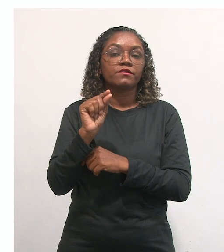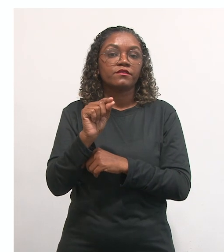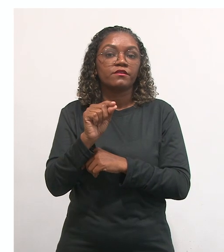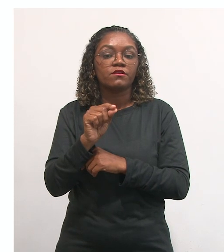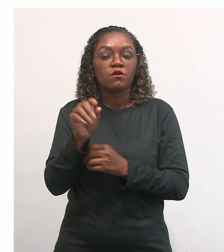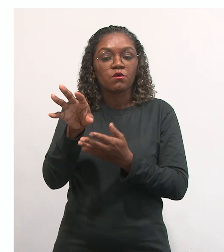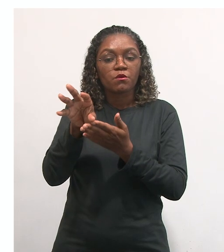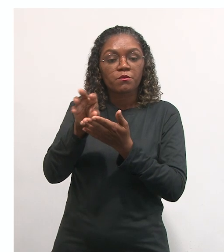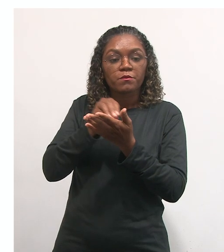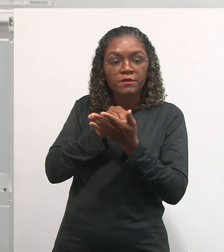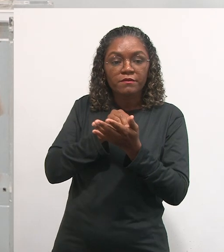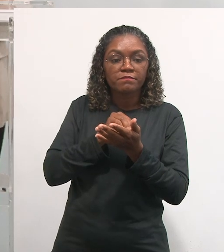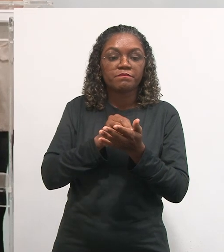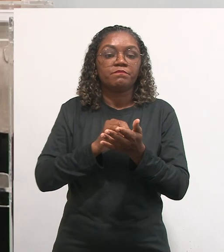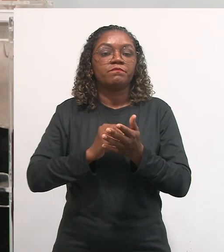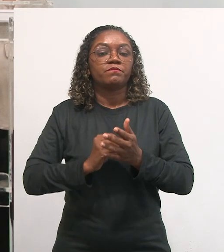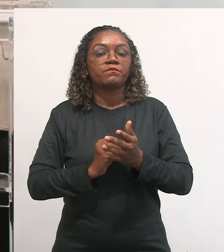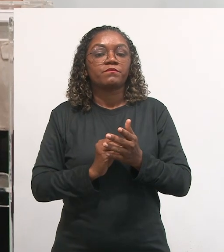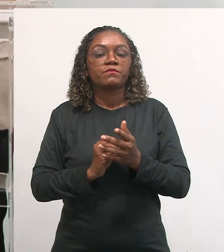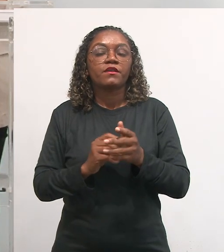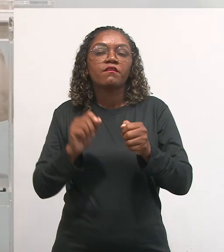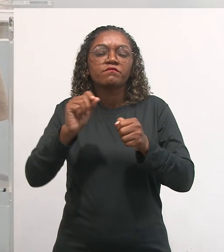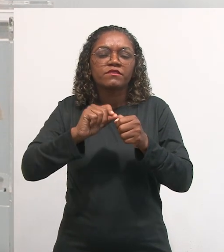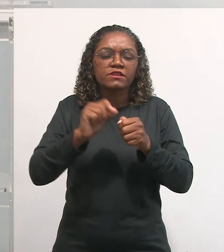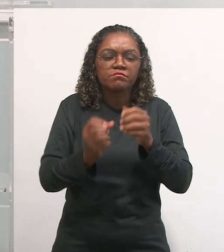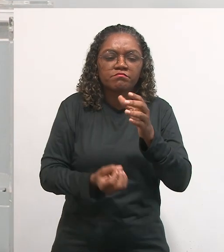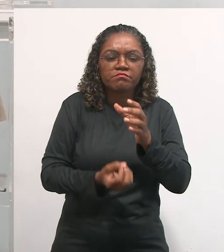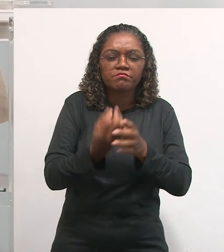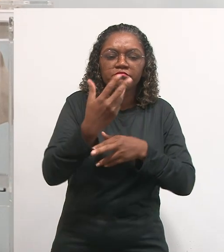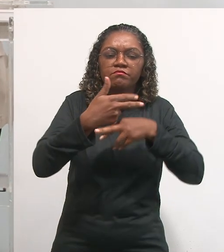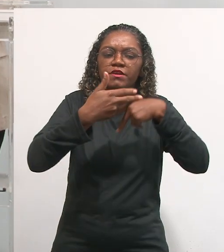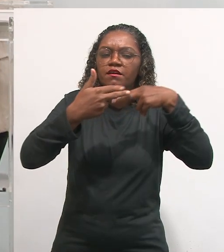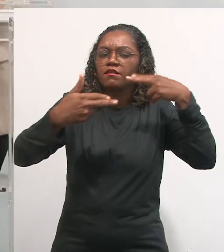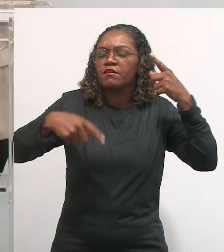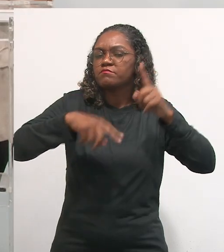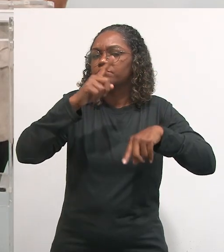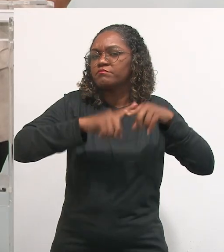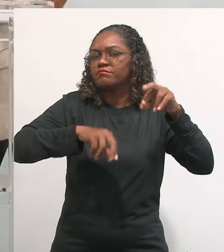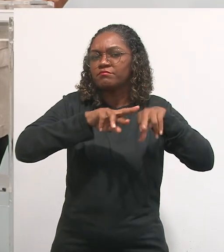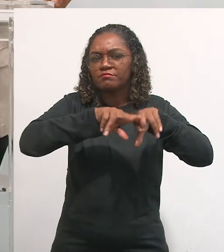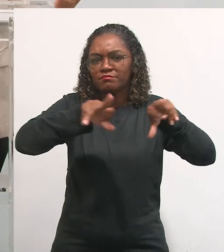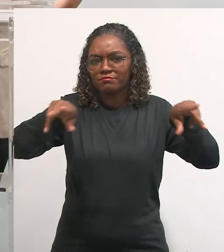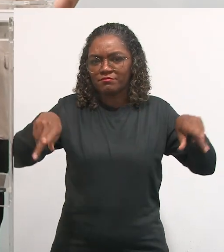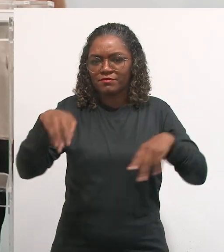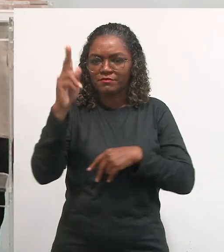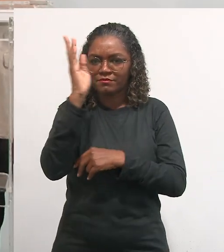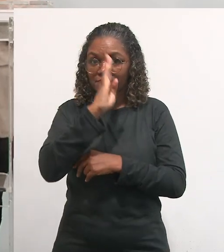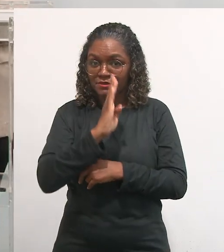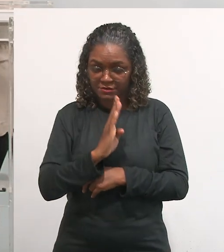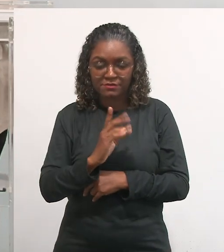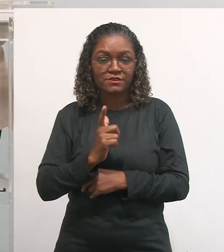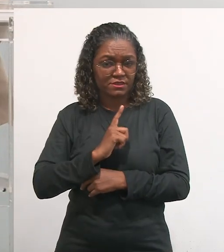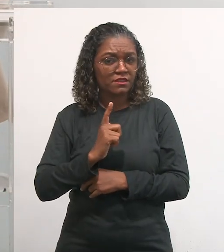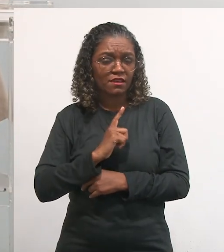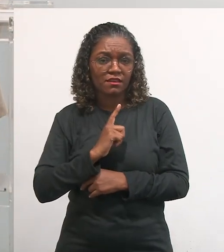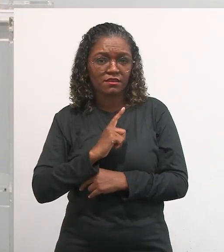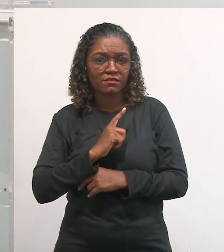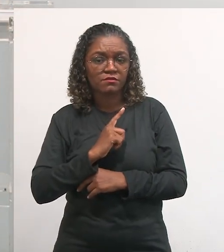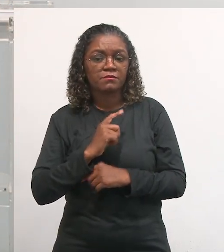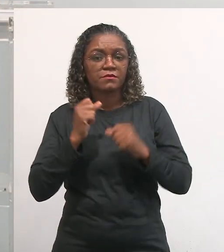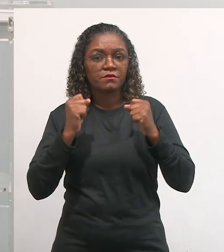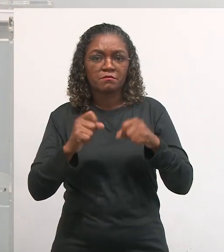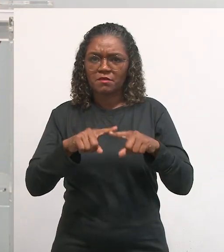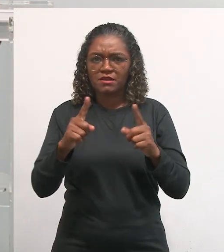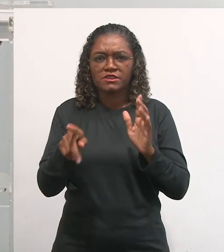é isso mesmo olha só a ABNT Ela traz um leque enorme de regras a serem seguidos no Brasil não é só